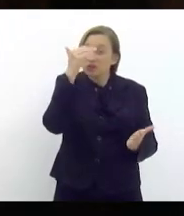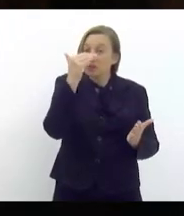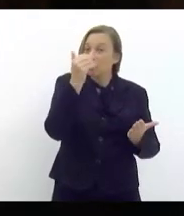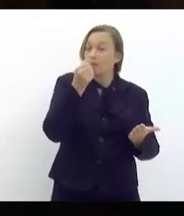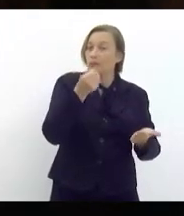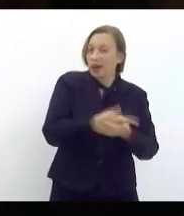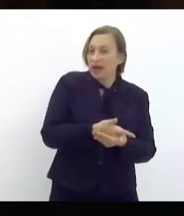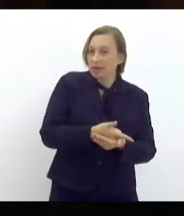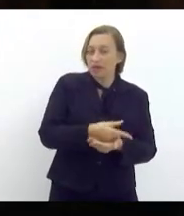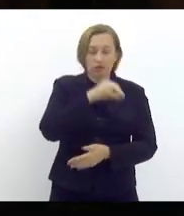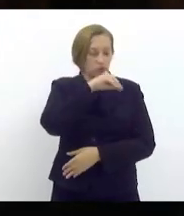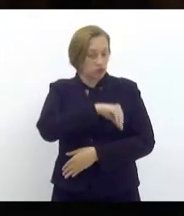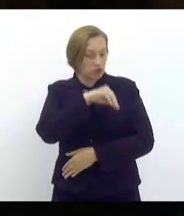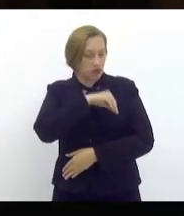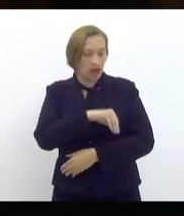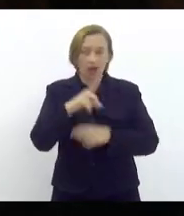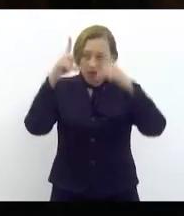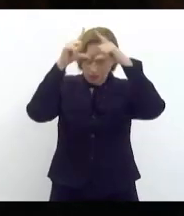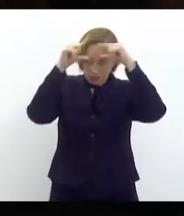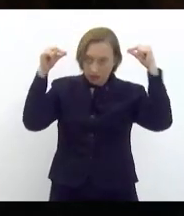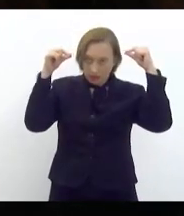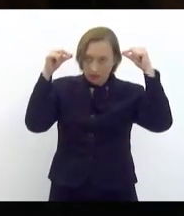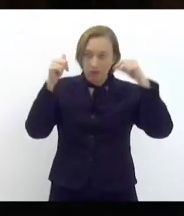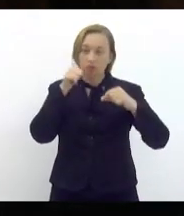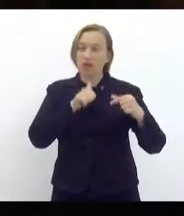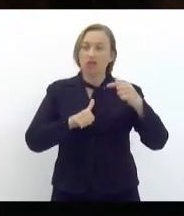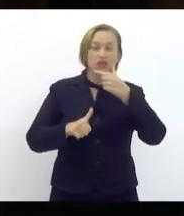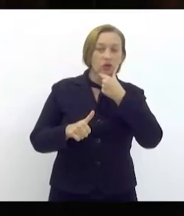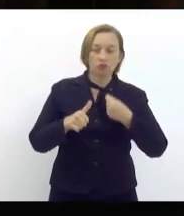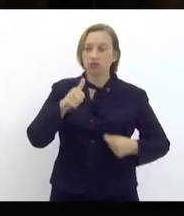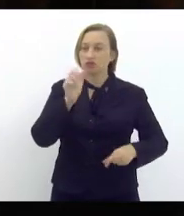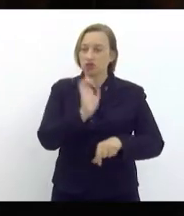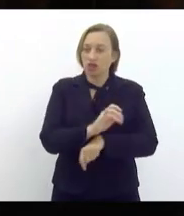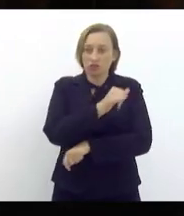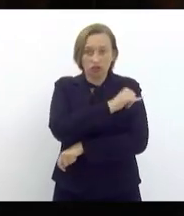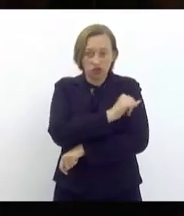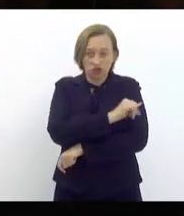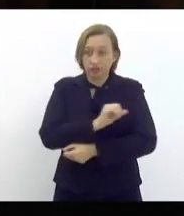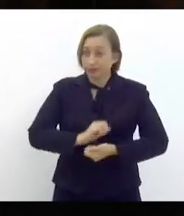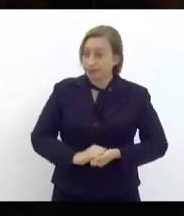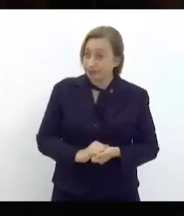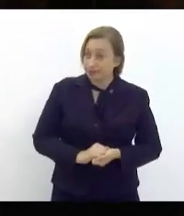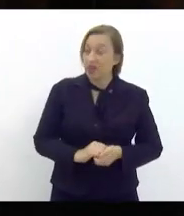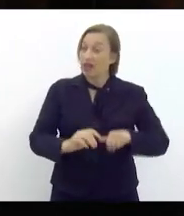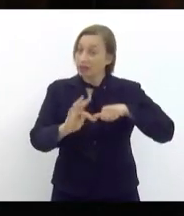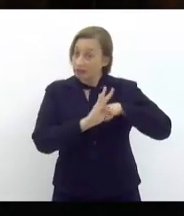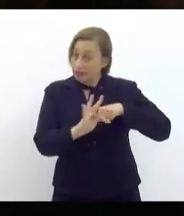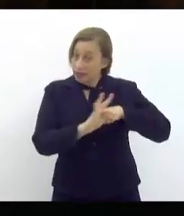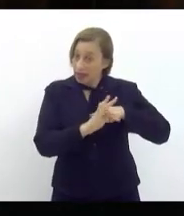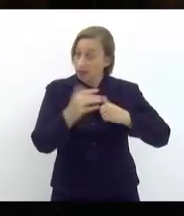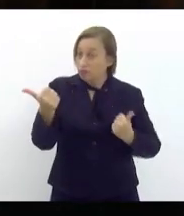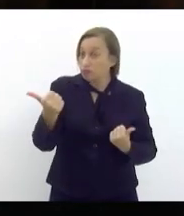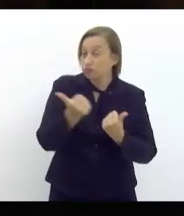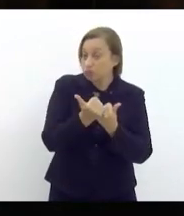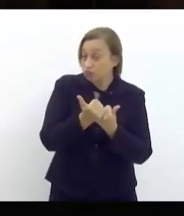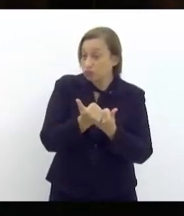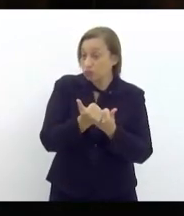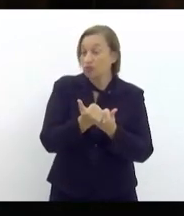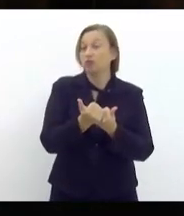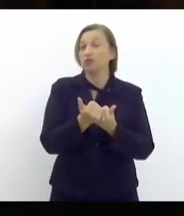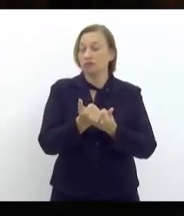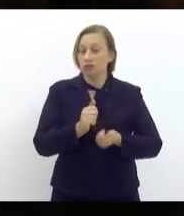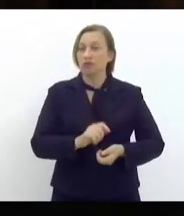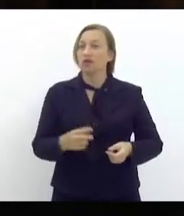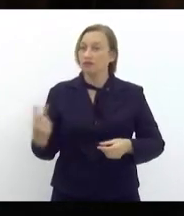das enfermeiras e dos enfermeiros do estado do Rio de Janeiro técnicos e auxiliares assim contemplados